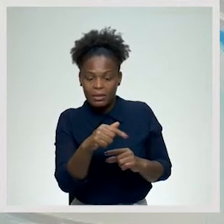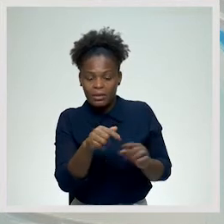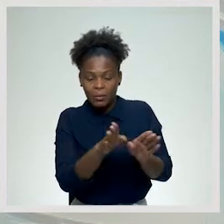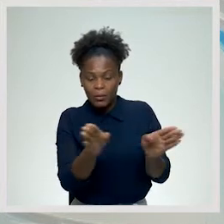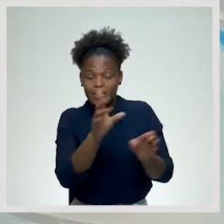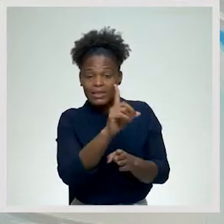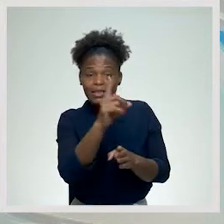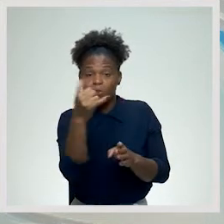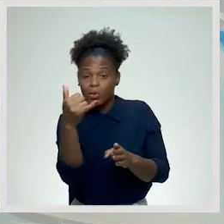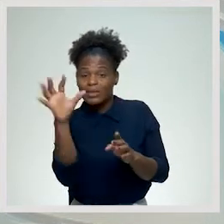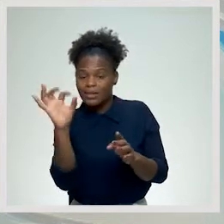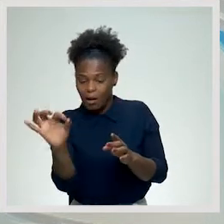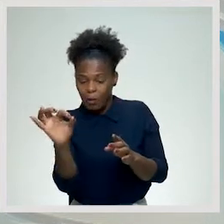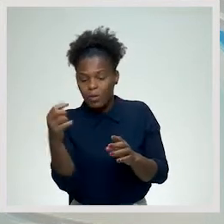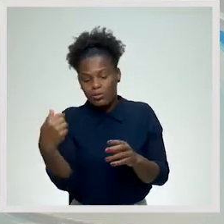62 graus,